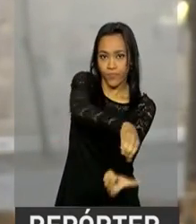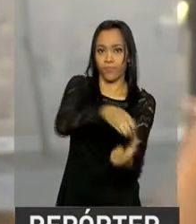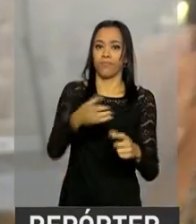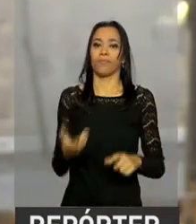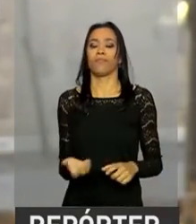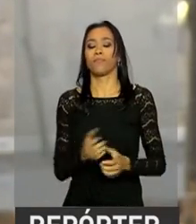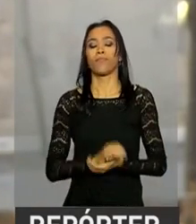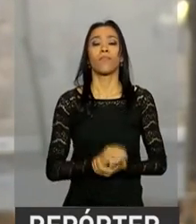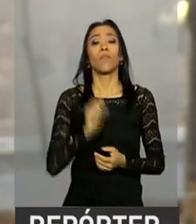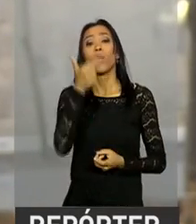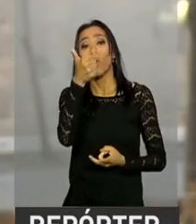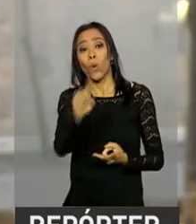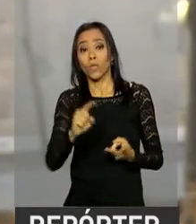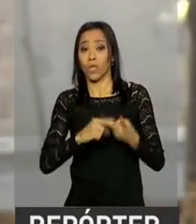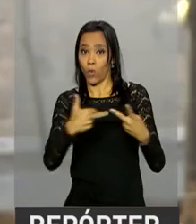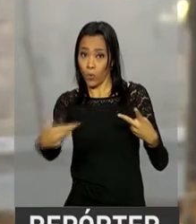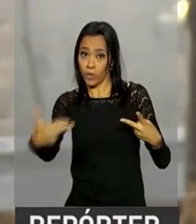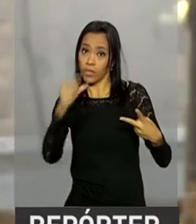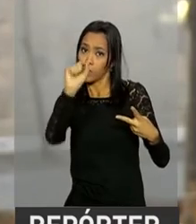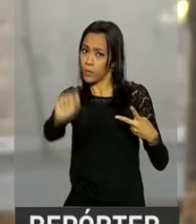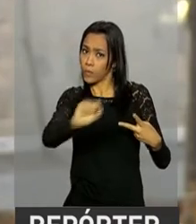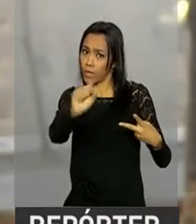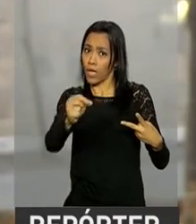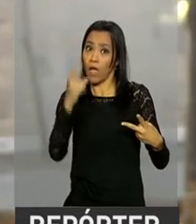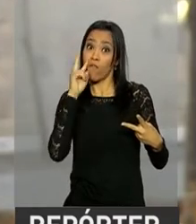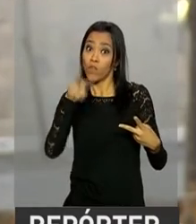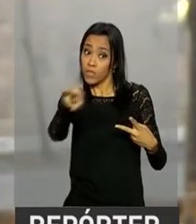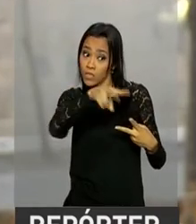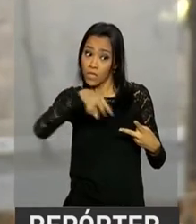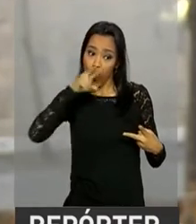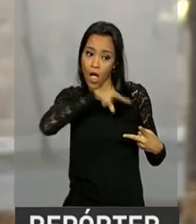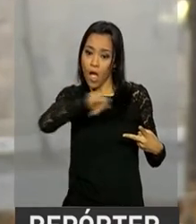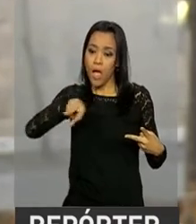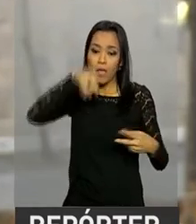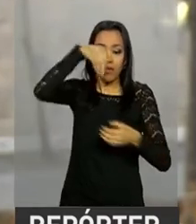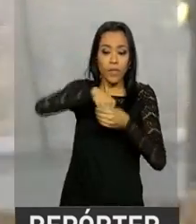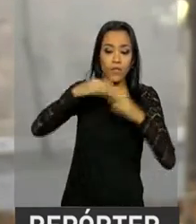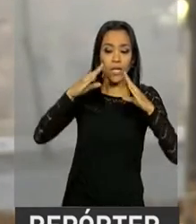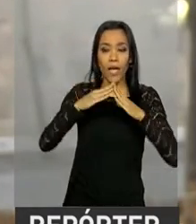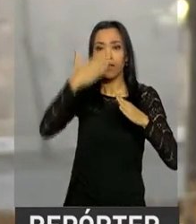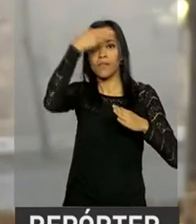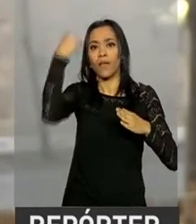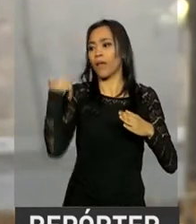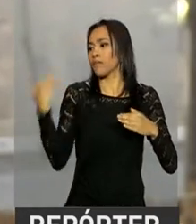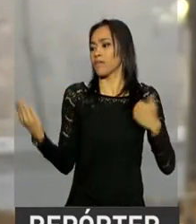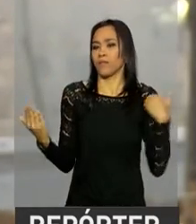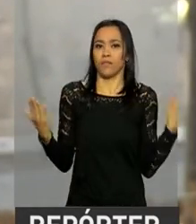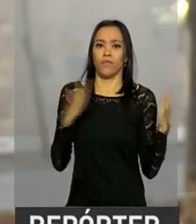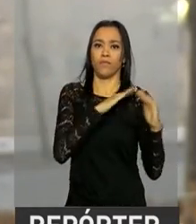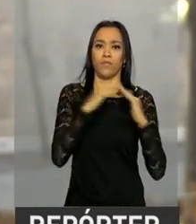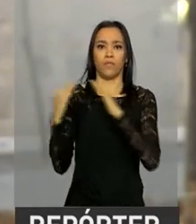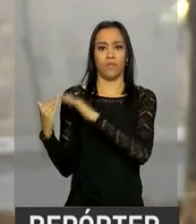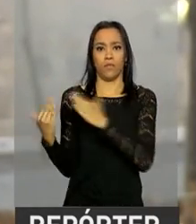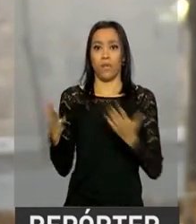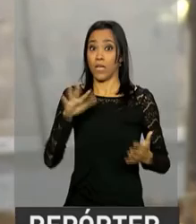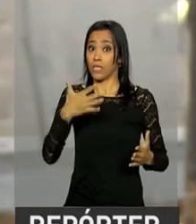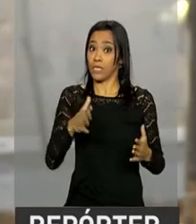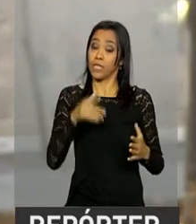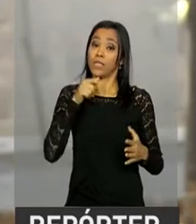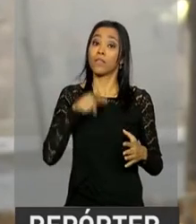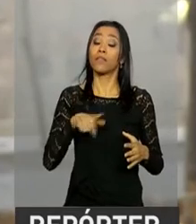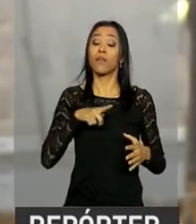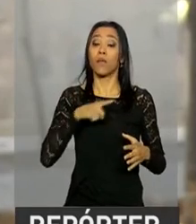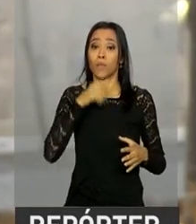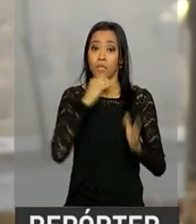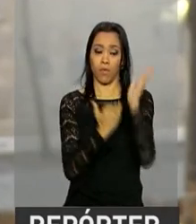você ou não. A outra coisa é que a gente olha a nossa casa e esquece do entorno. Às vezes você tem o buraco do elevador, quando